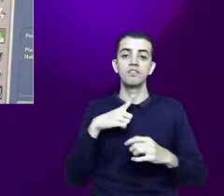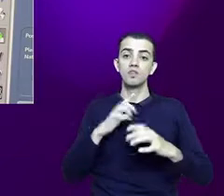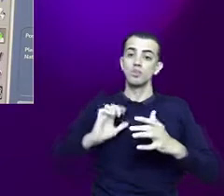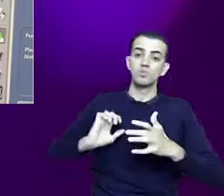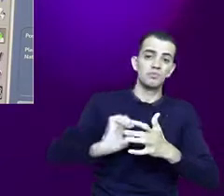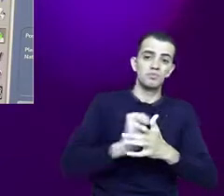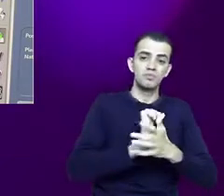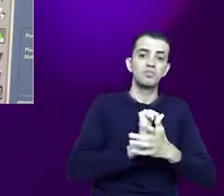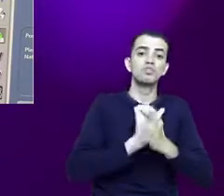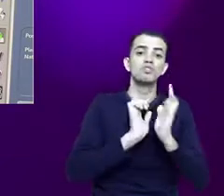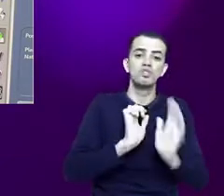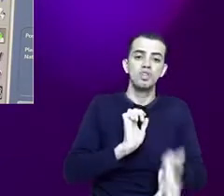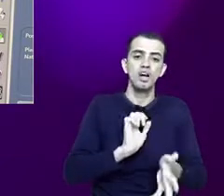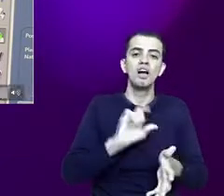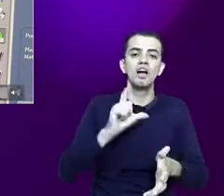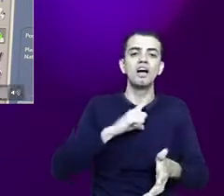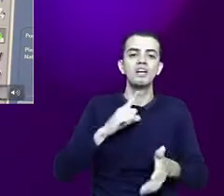implante.